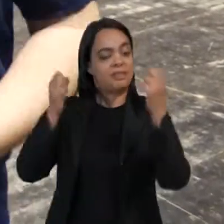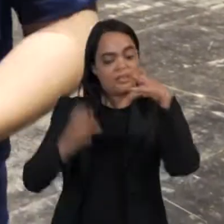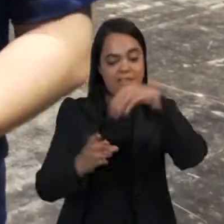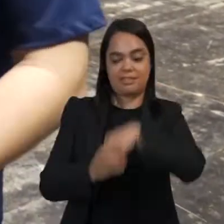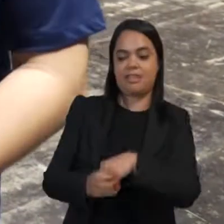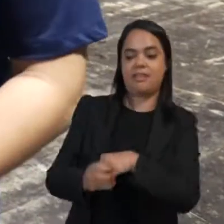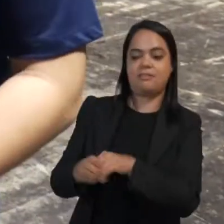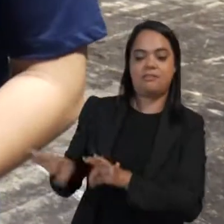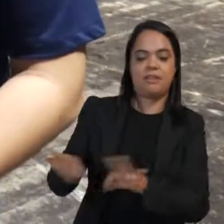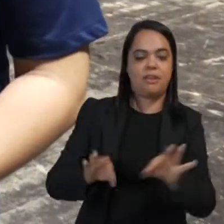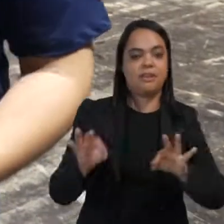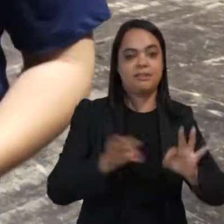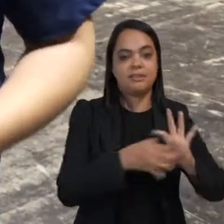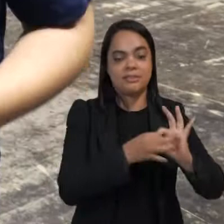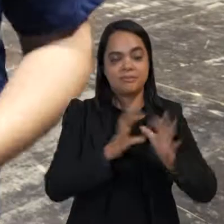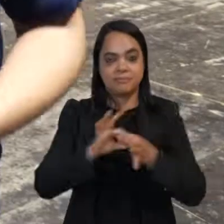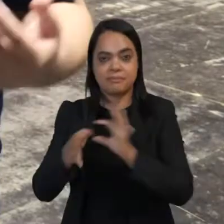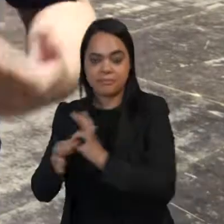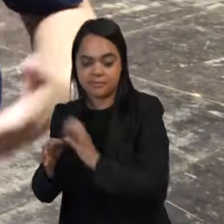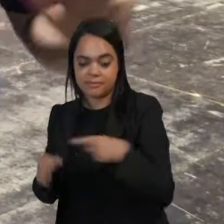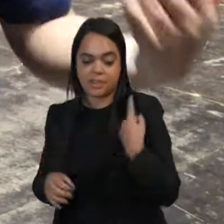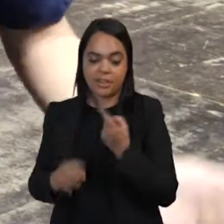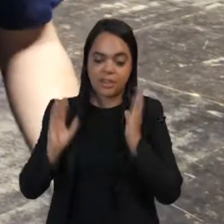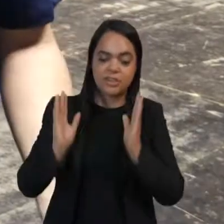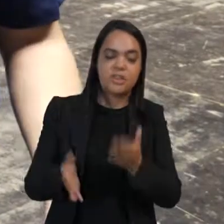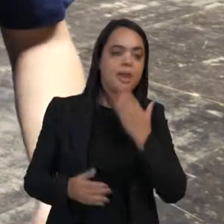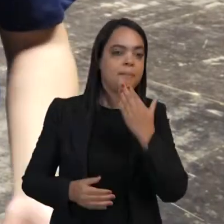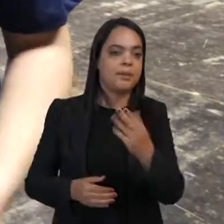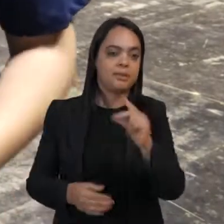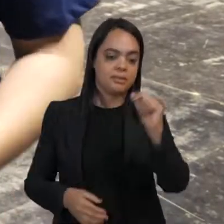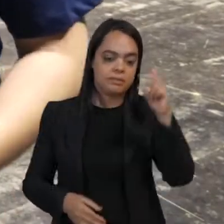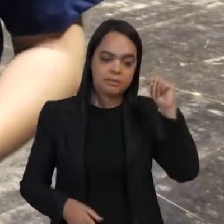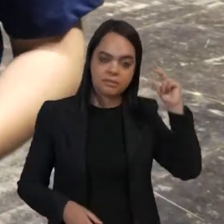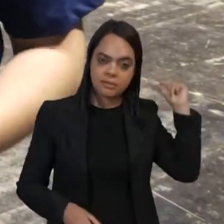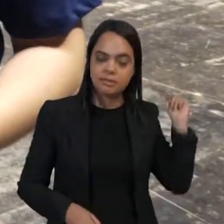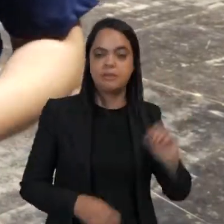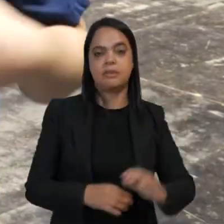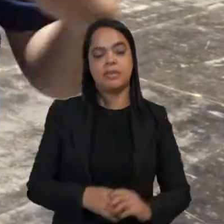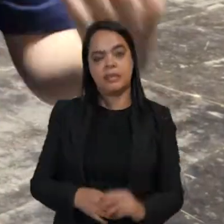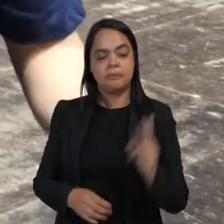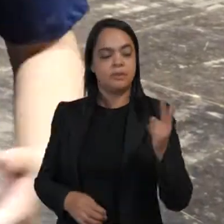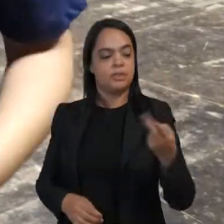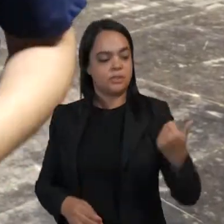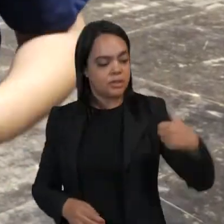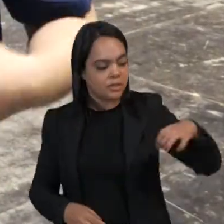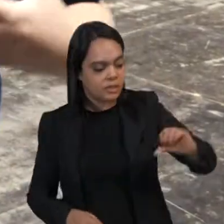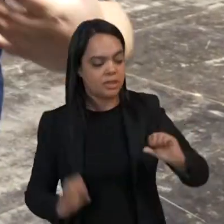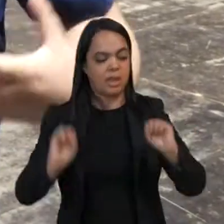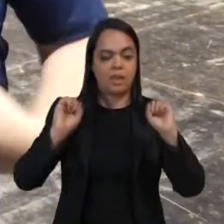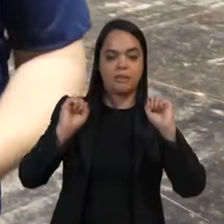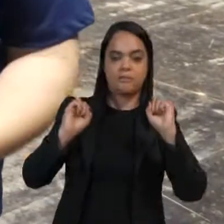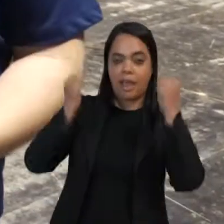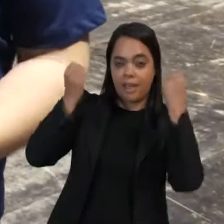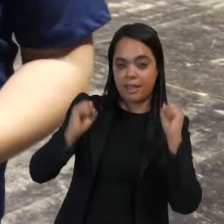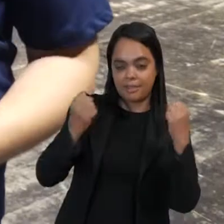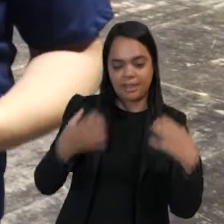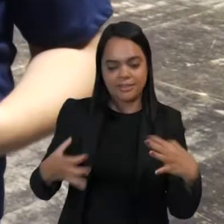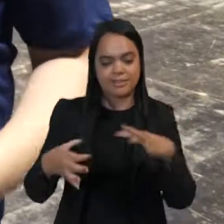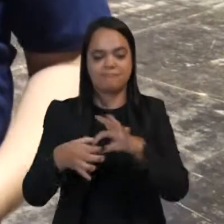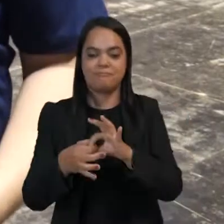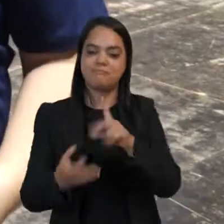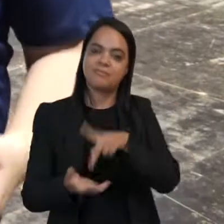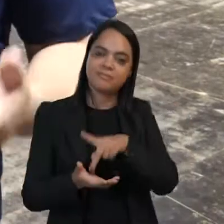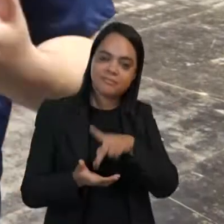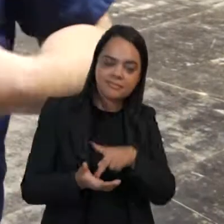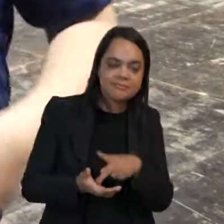atléticas dentro da organização da Olimpíada, que é uma coisa que a gente já pede há muito tempo, e depois de 2019 as atléticas conseguiram se juntar muito,